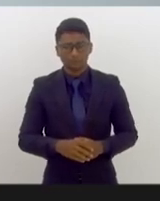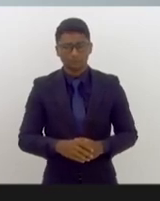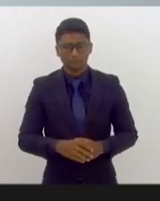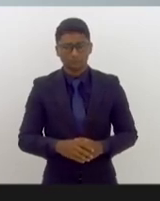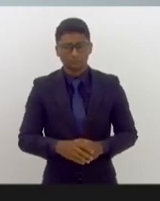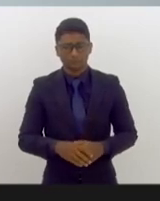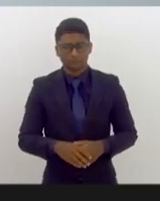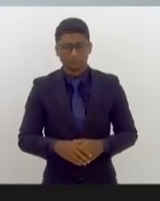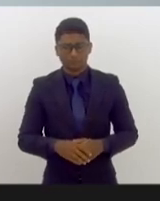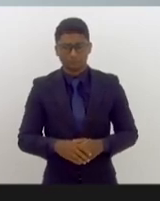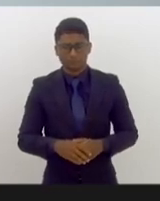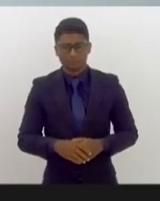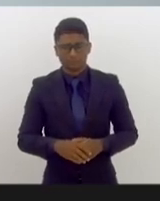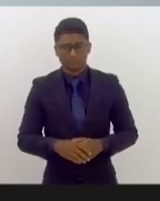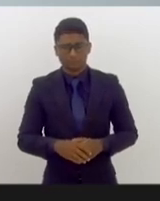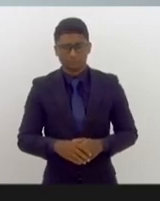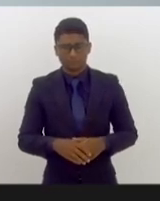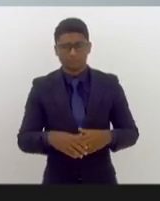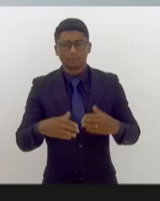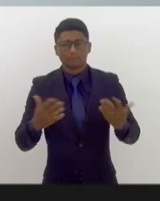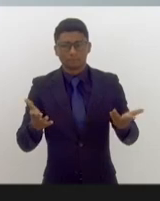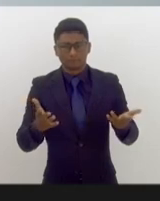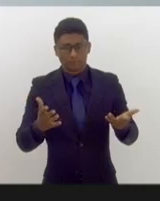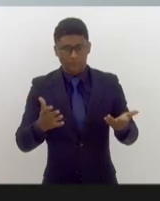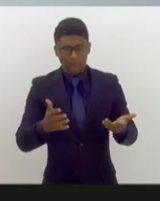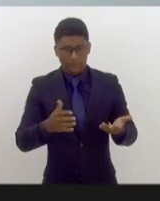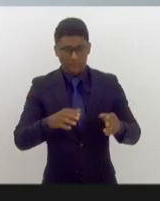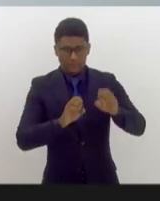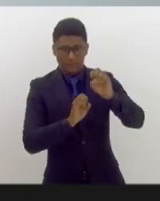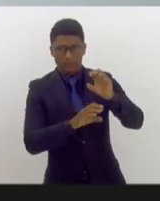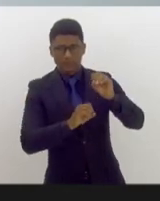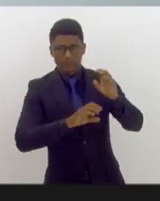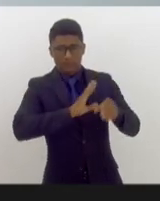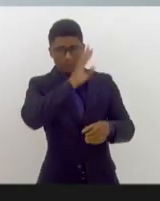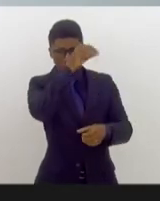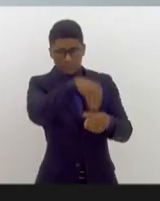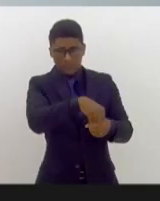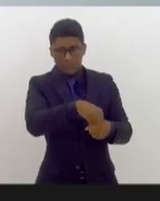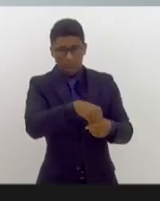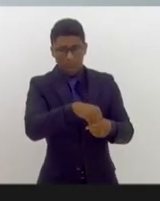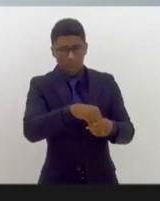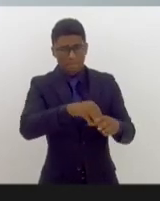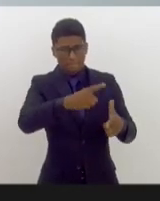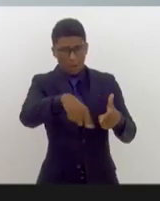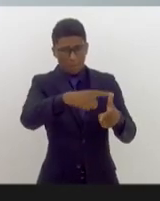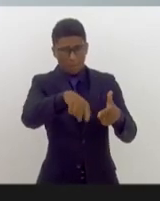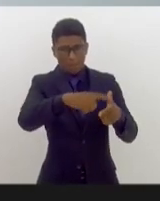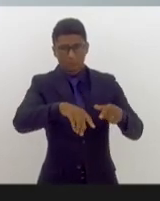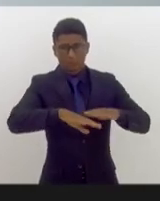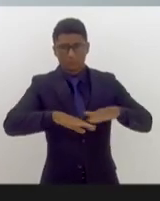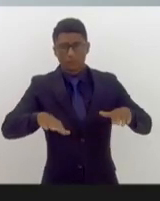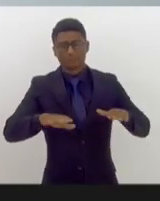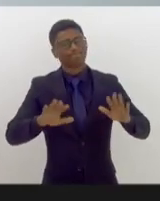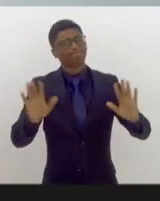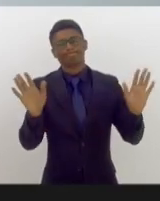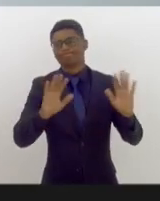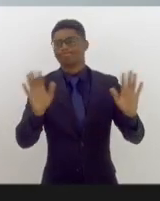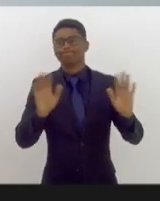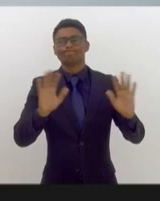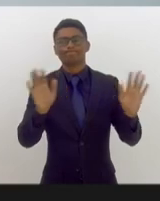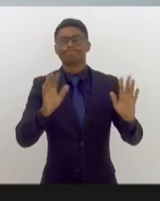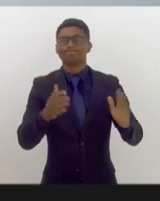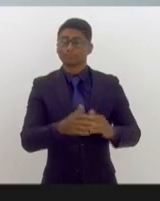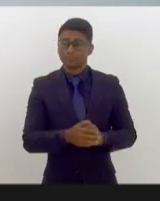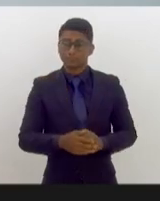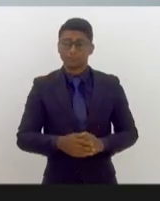de questões internas à educação. Eu acho que há uma discussão aí dentro que tem